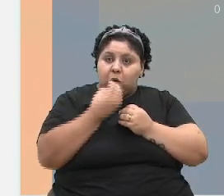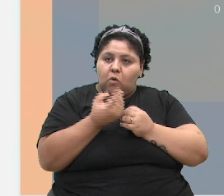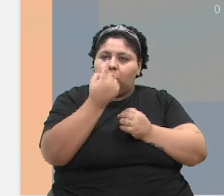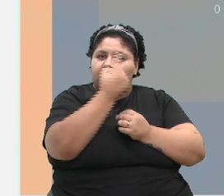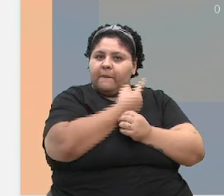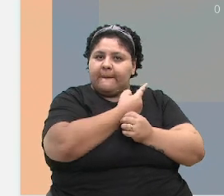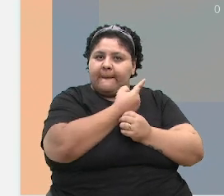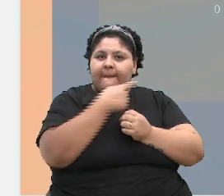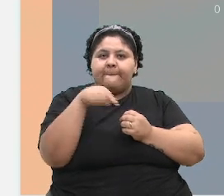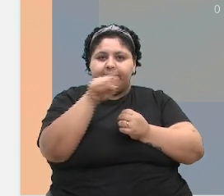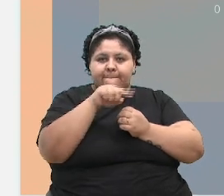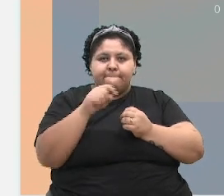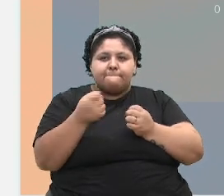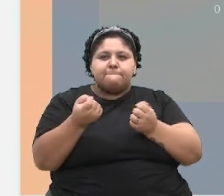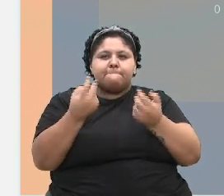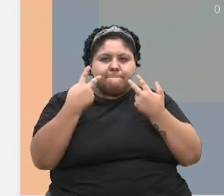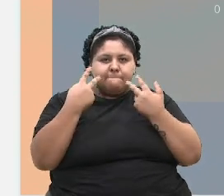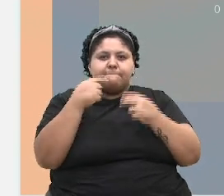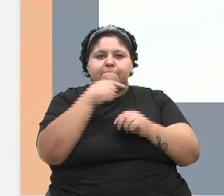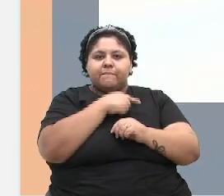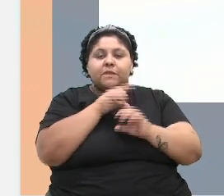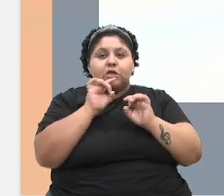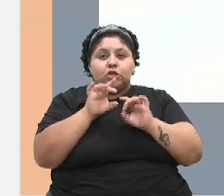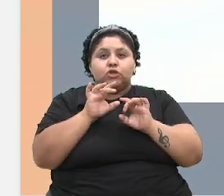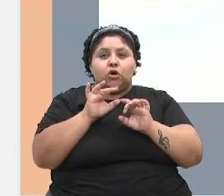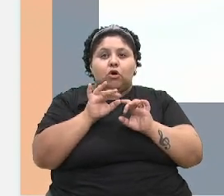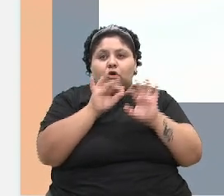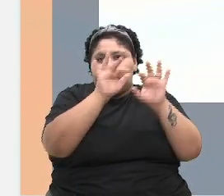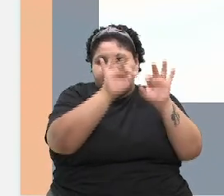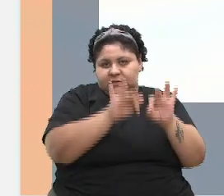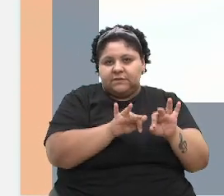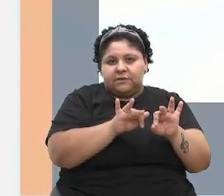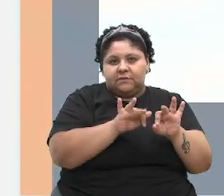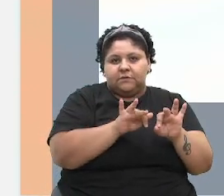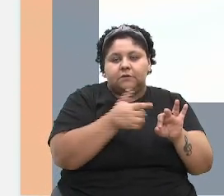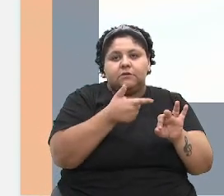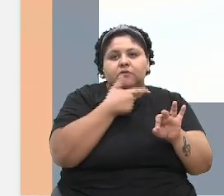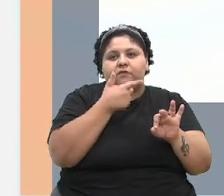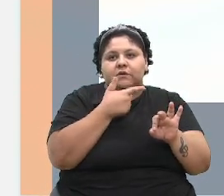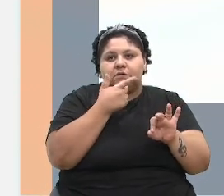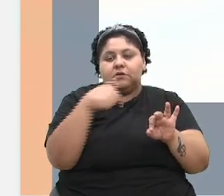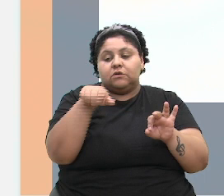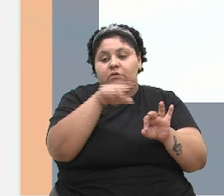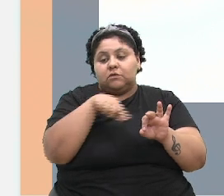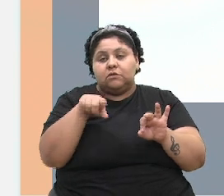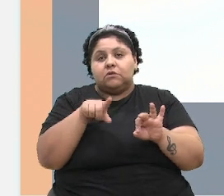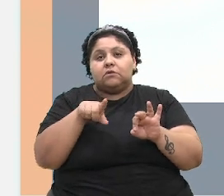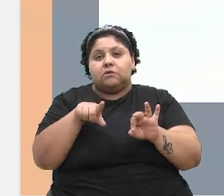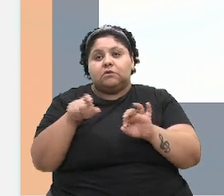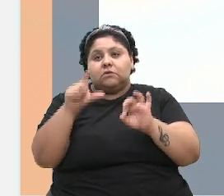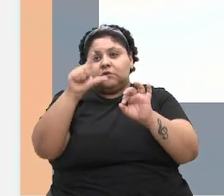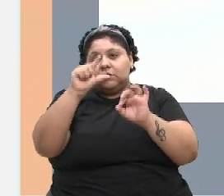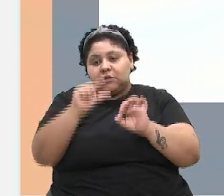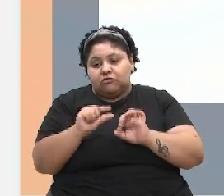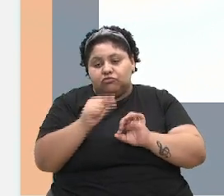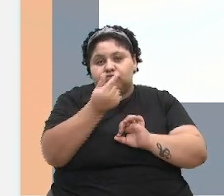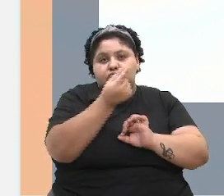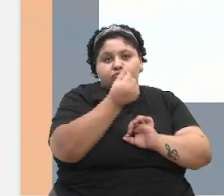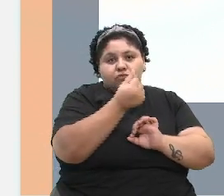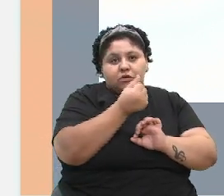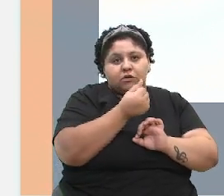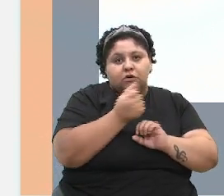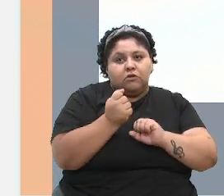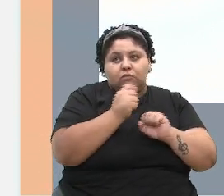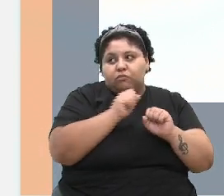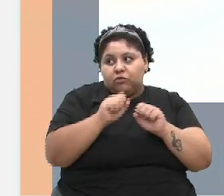que a gente pode perceber. Então eu só gostaria de encerrar dizendo que nós podemos reduzir custos, podemos